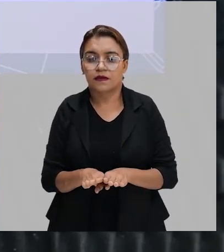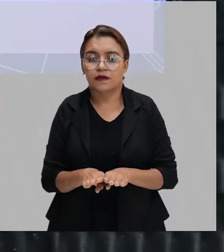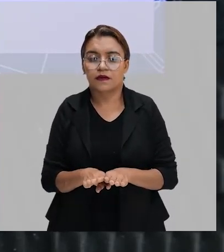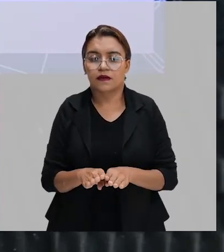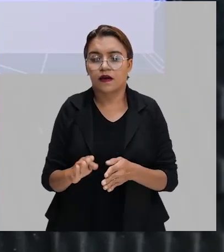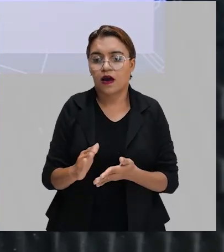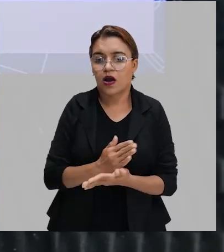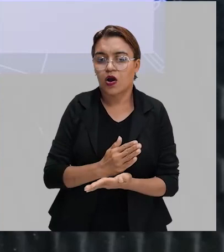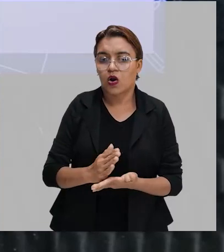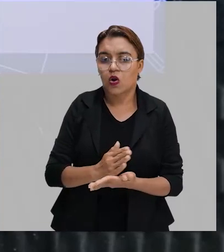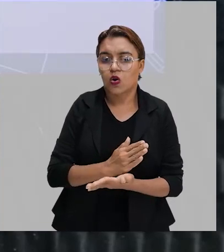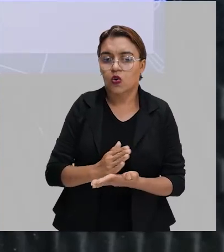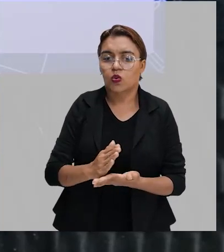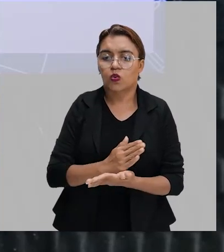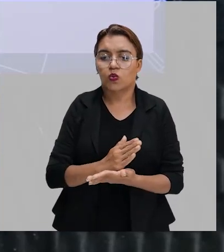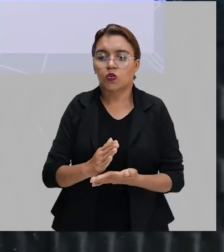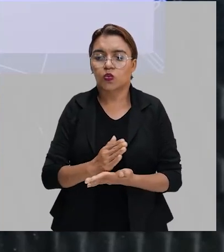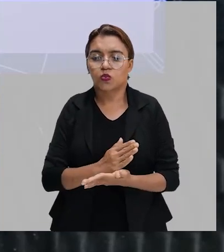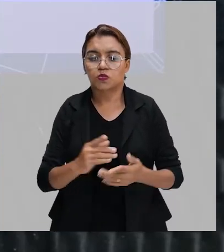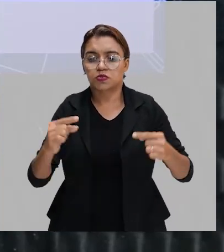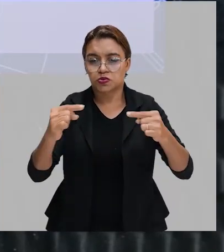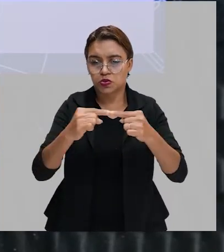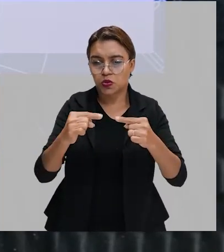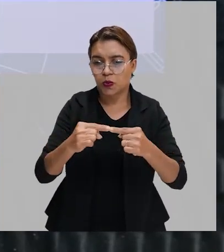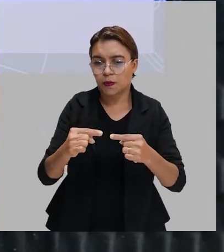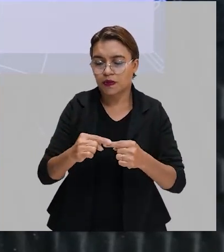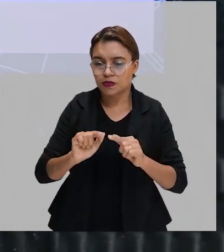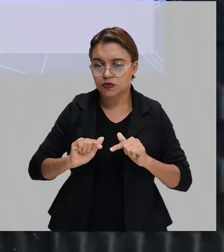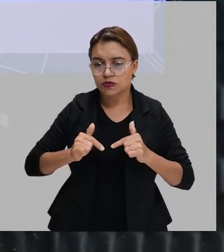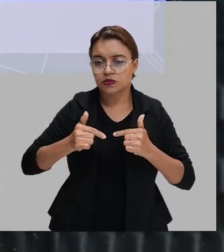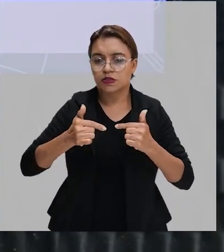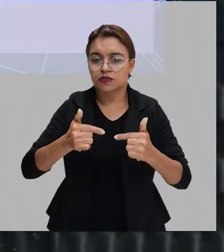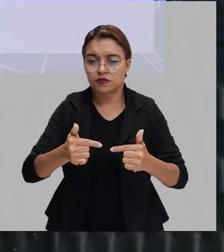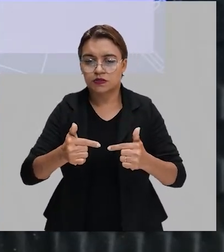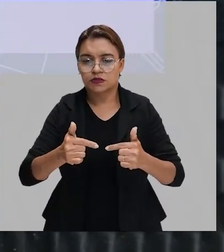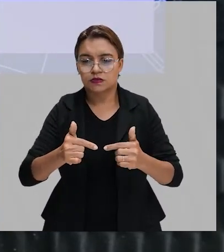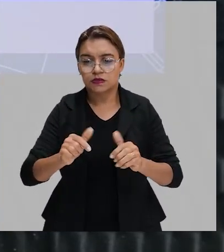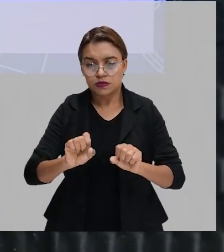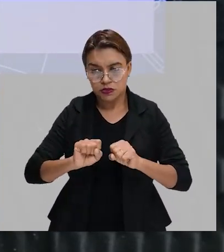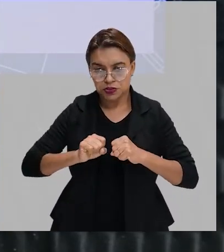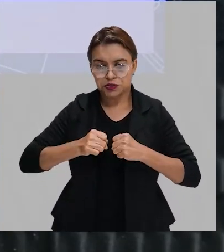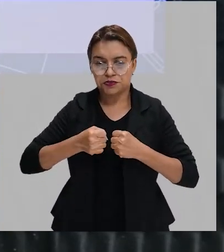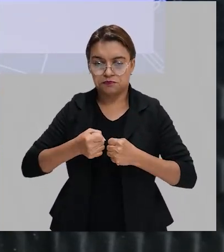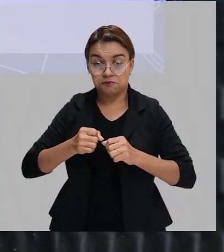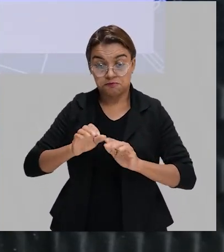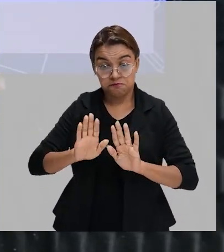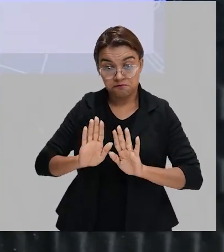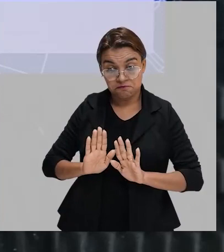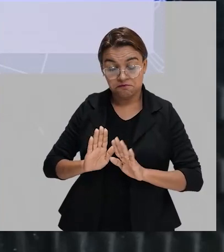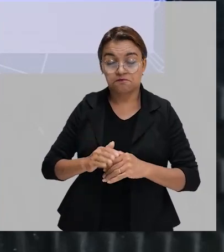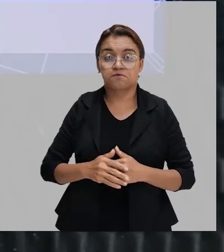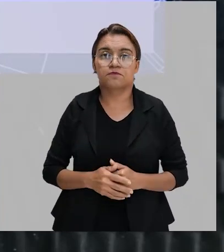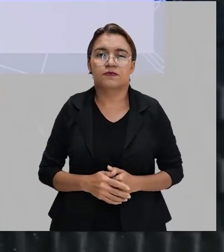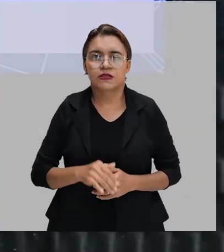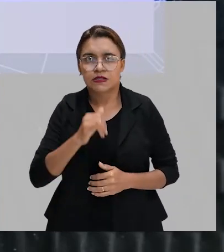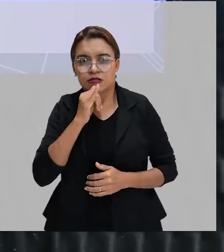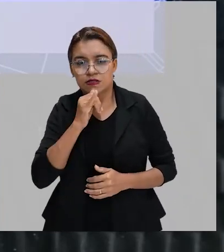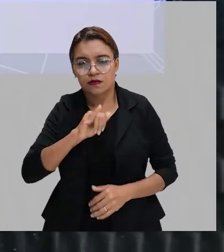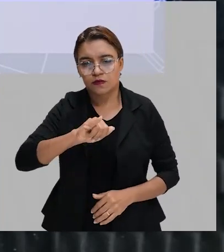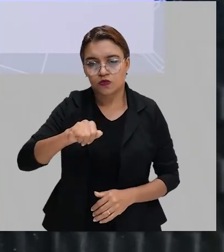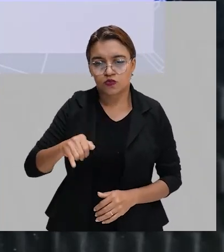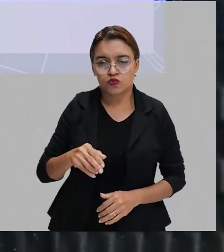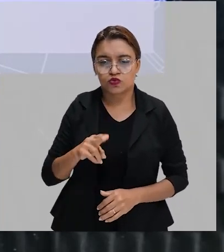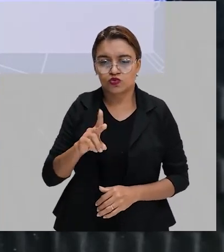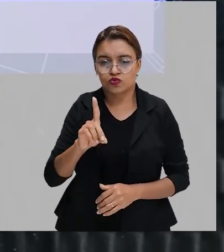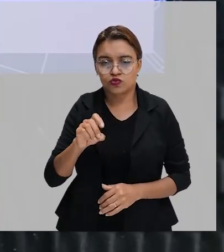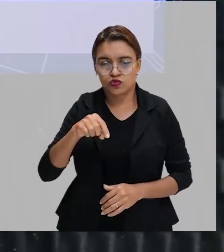determinado espaço, por meio de combinações de ações de ataque e defesa. Aí, como exemplo, nós temos o